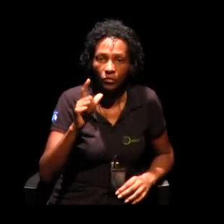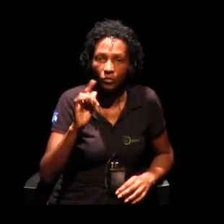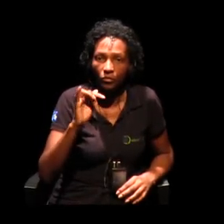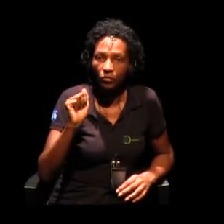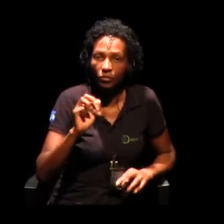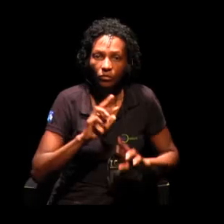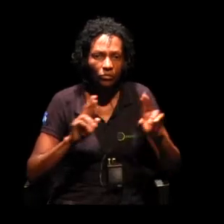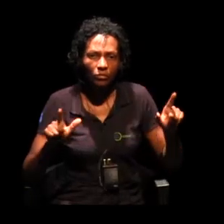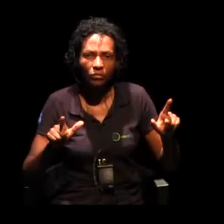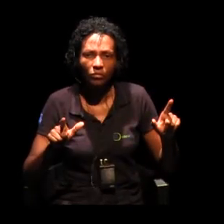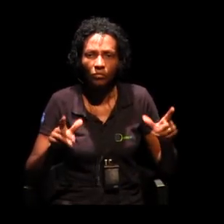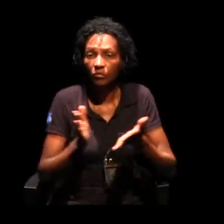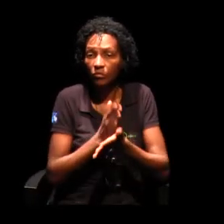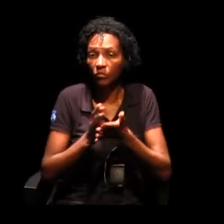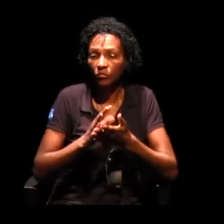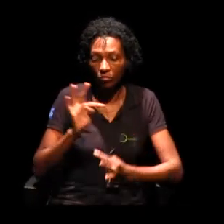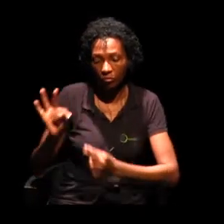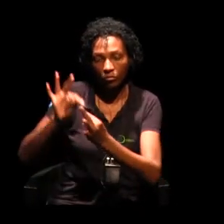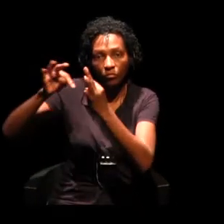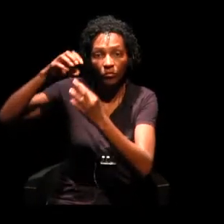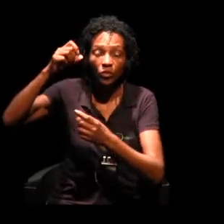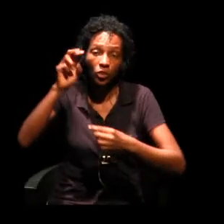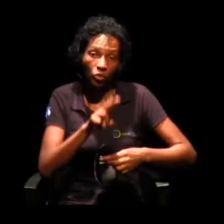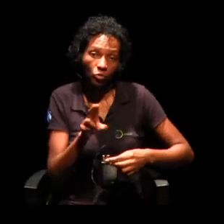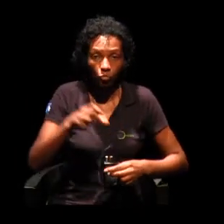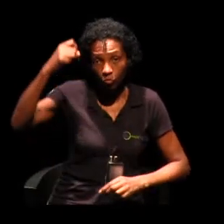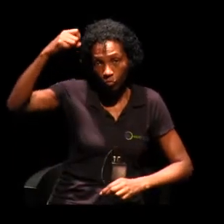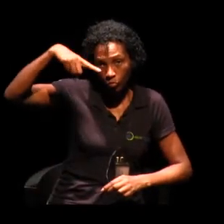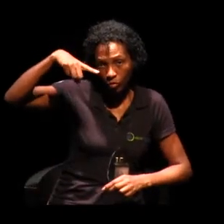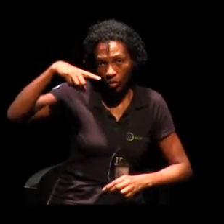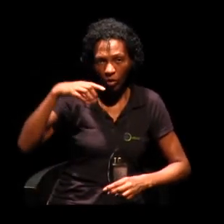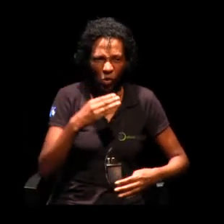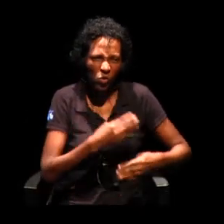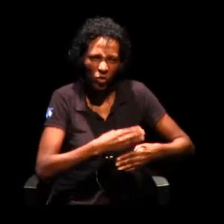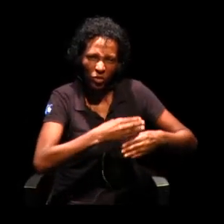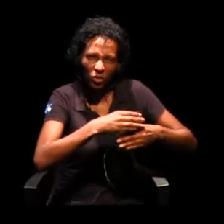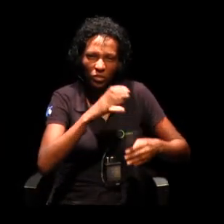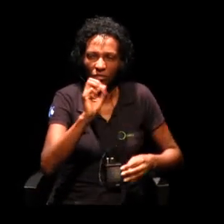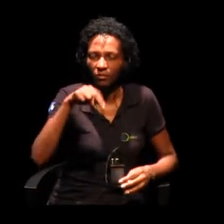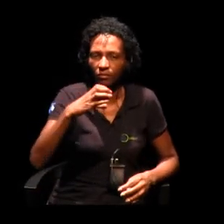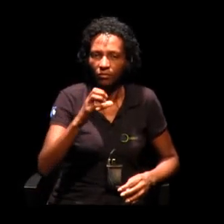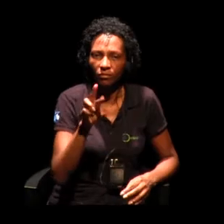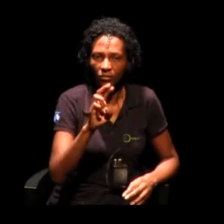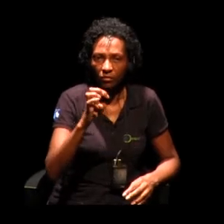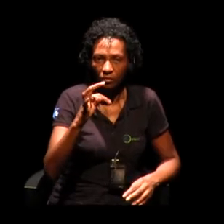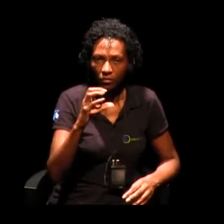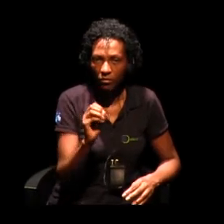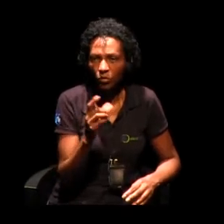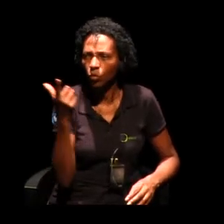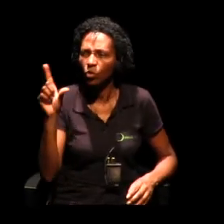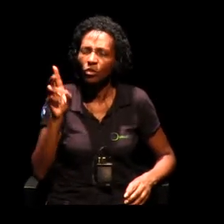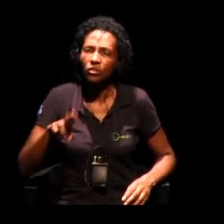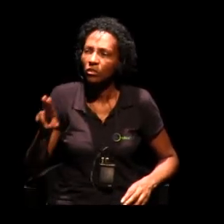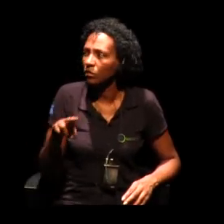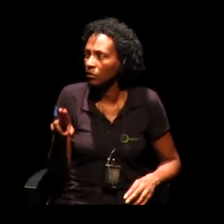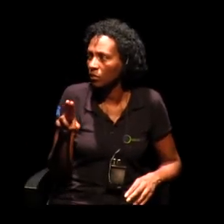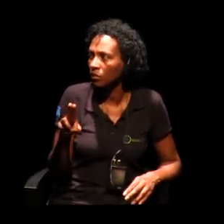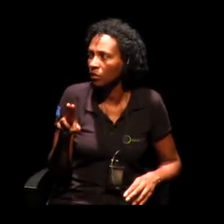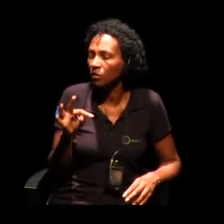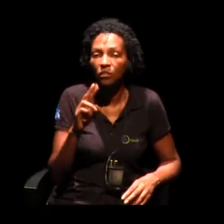diferentes. Aqui, algumas delas, por exemplo, uma tecnologia solar, utilizando concreto,